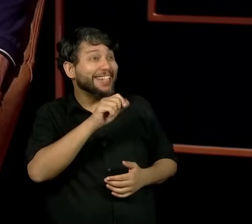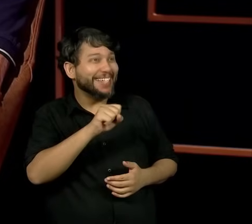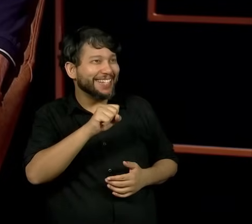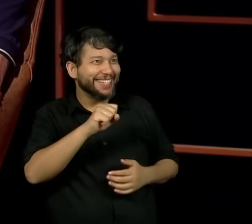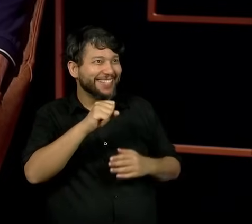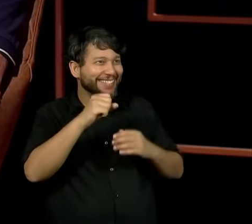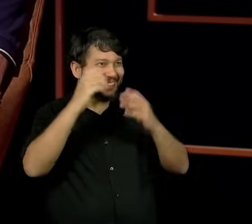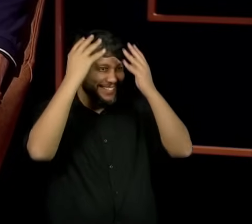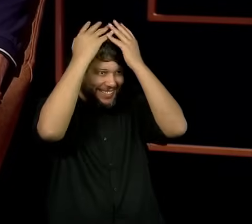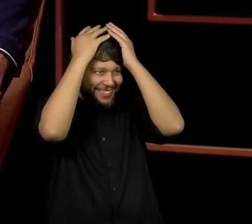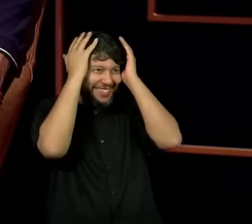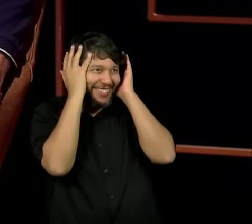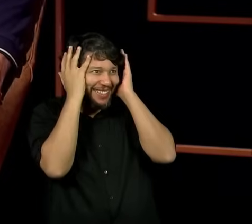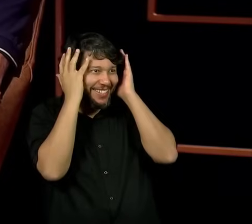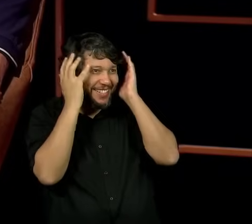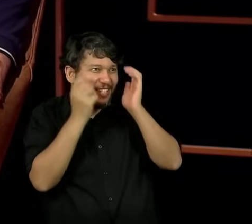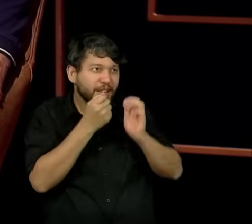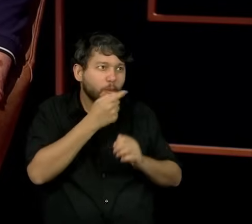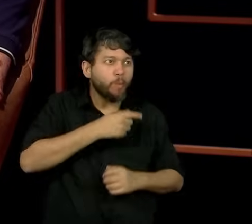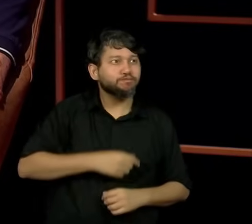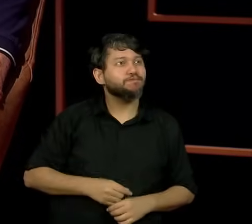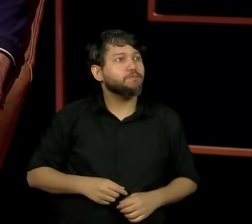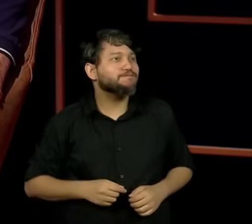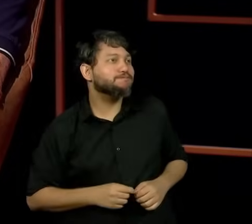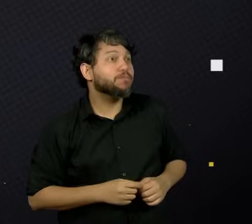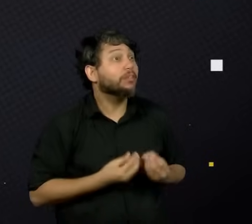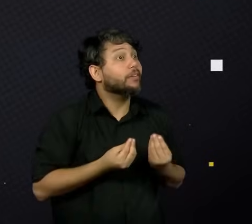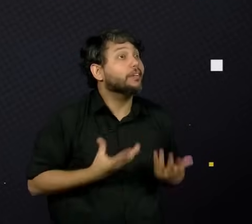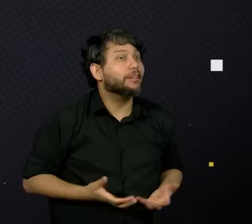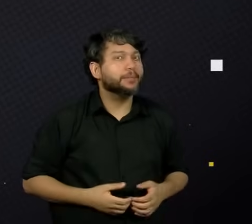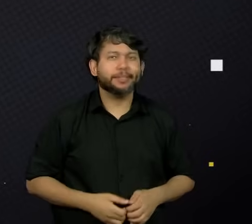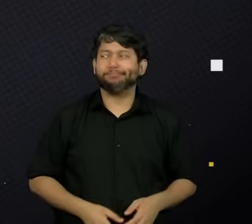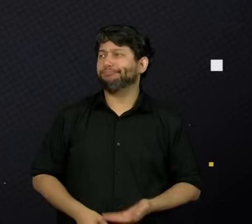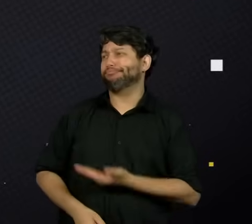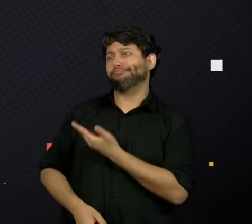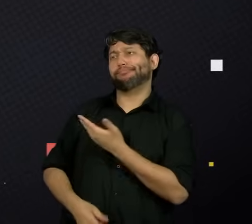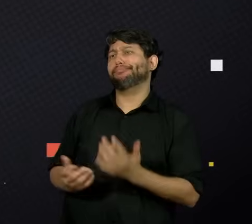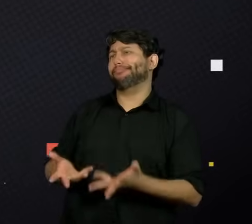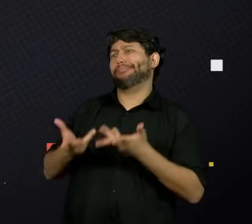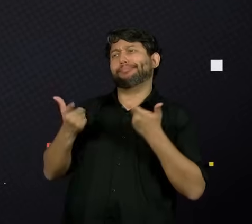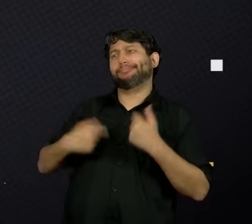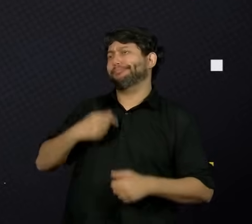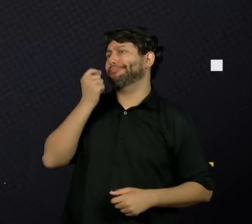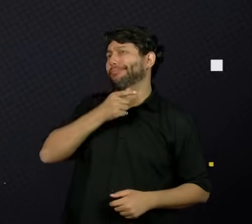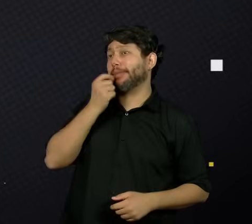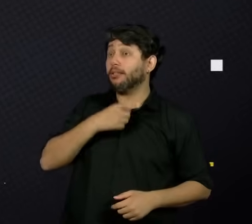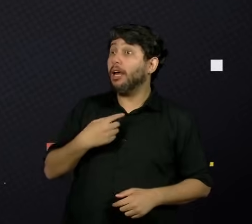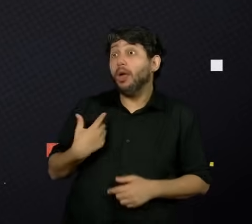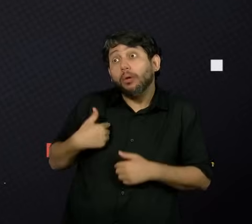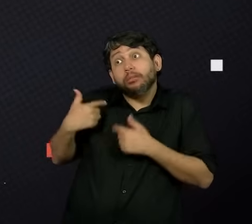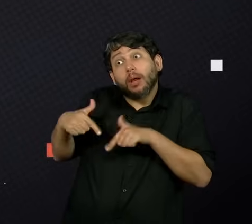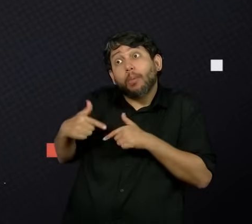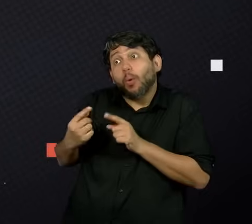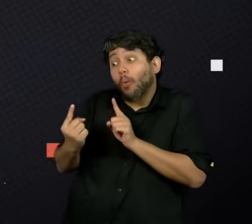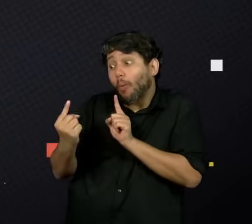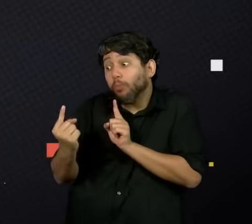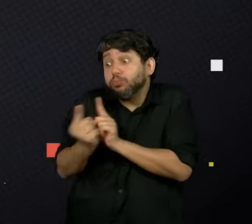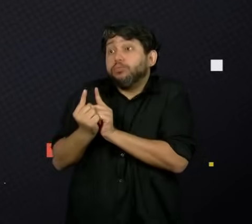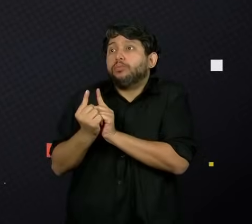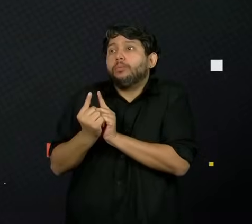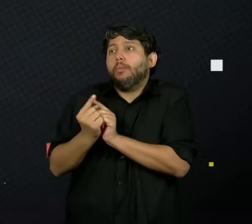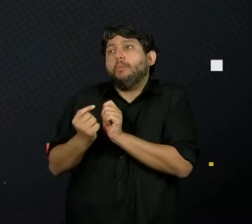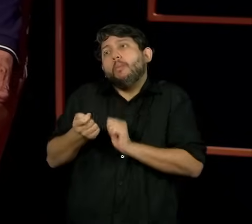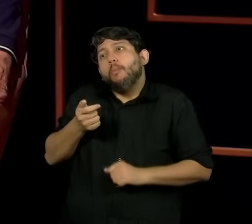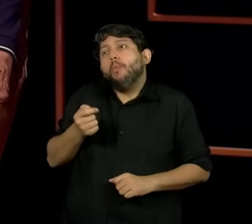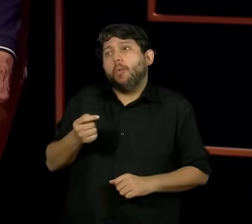Um mestre, um grande mestre de comédia, né? Eu trabalhei muito pouco com ele, tete a tete,